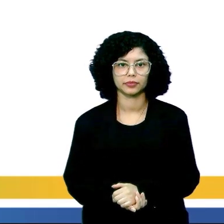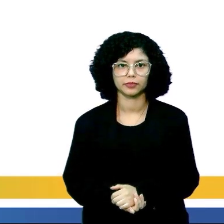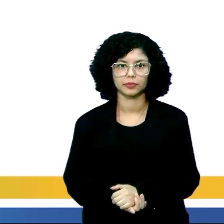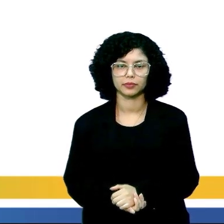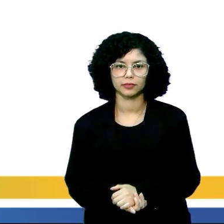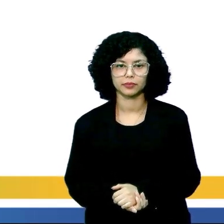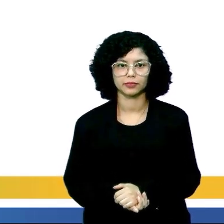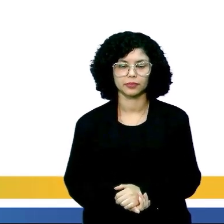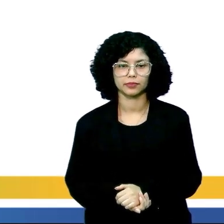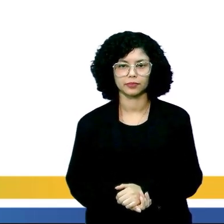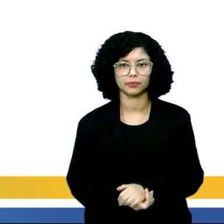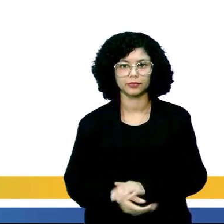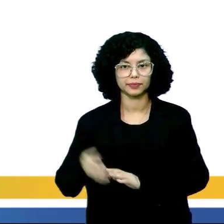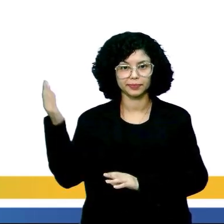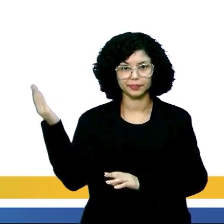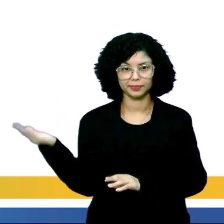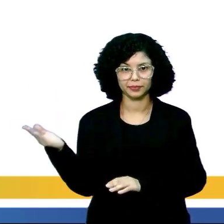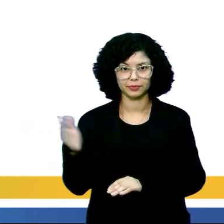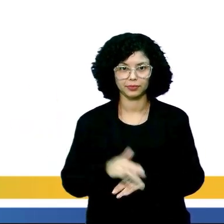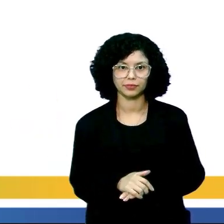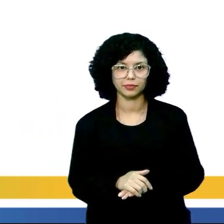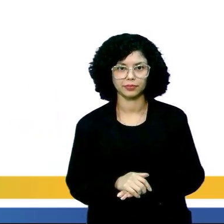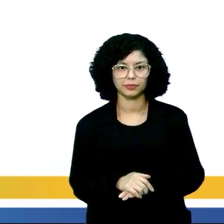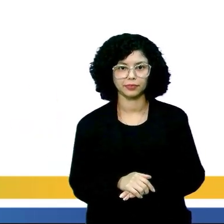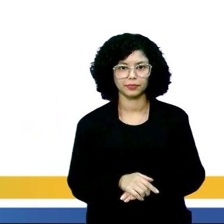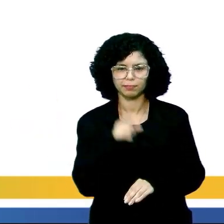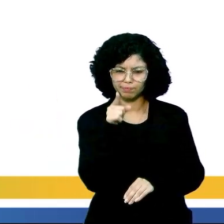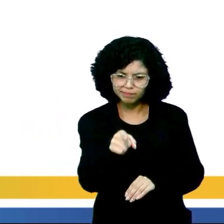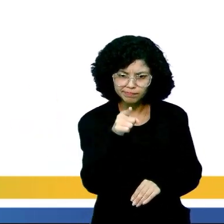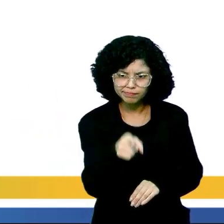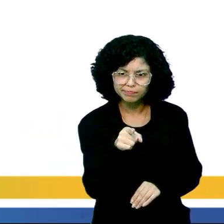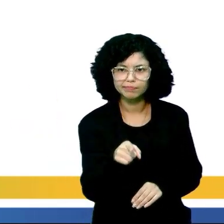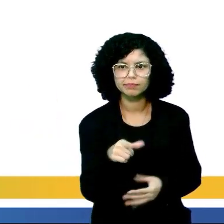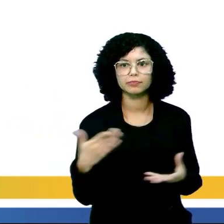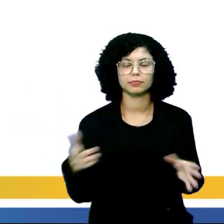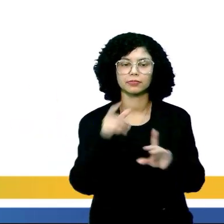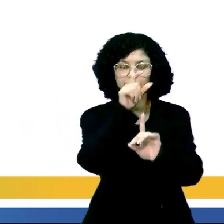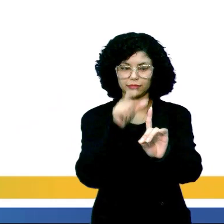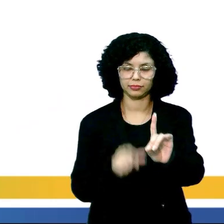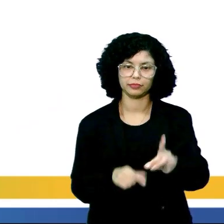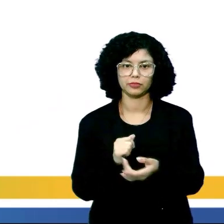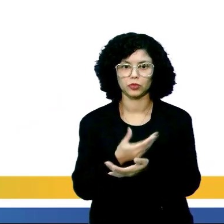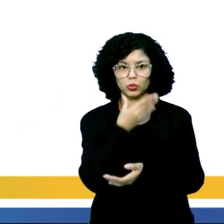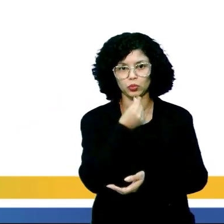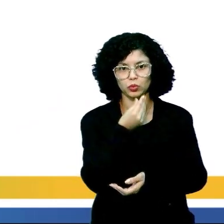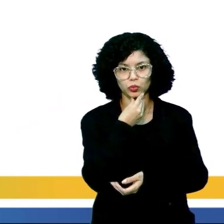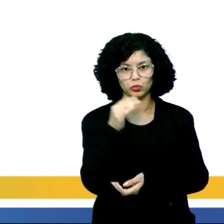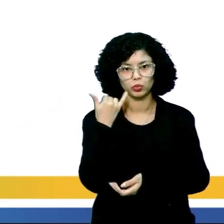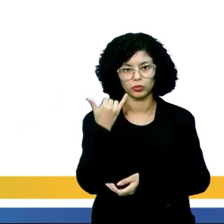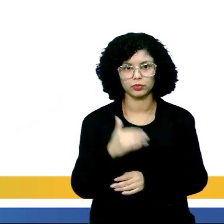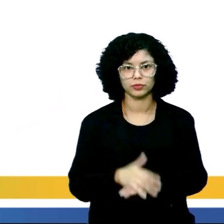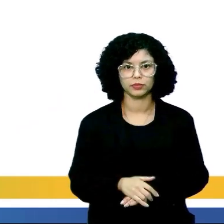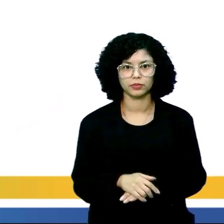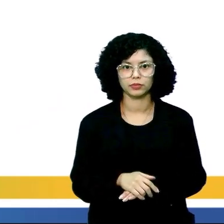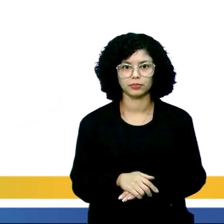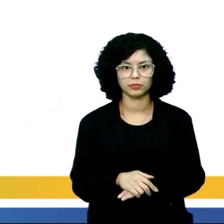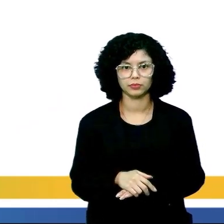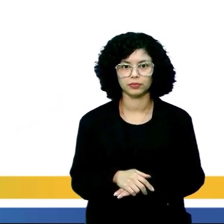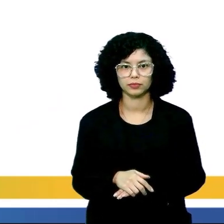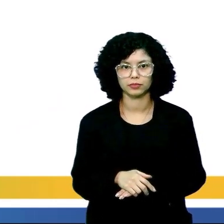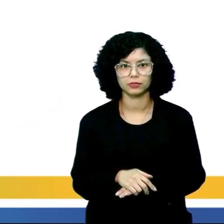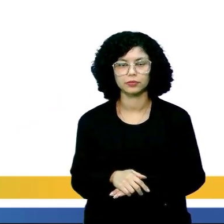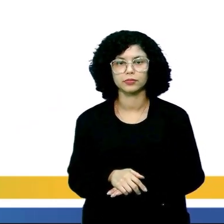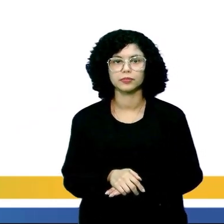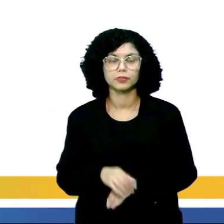Aí a segunda sátira aí faz justamente, né, dessa referência entre o homem e o aparelho telefone,